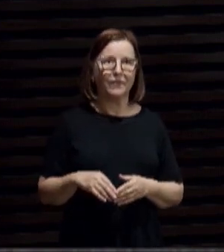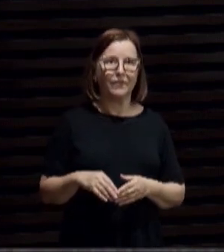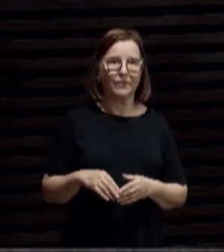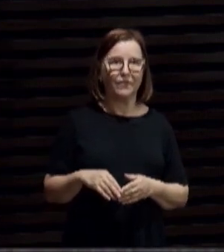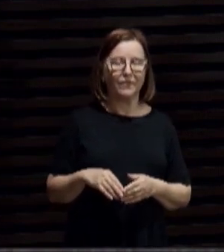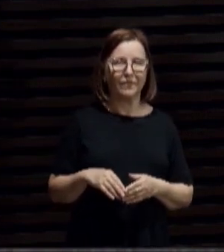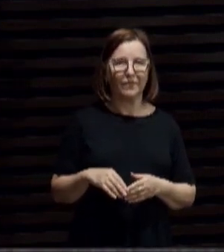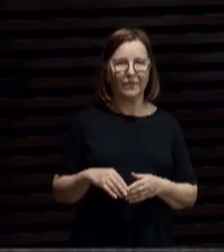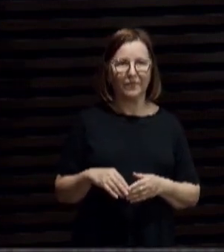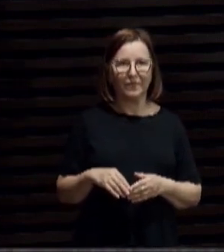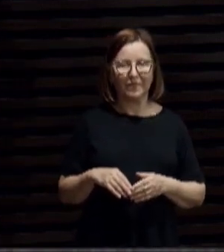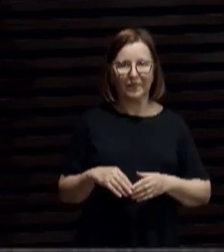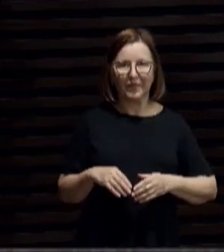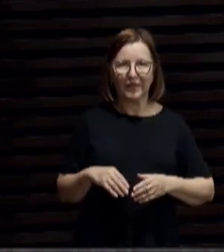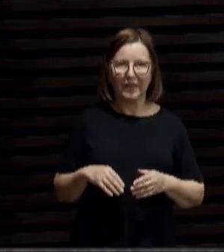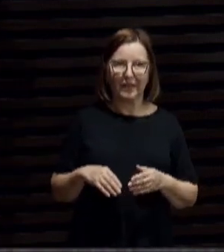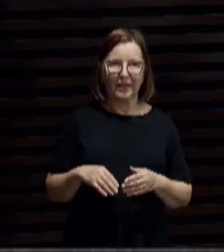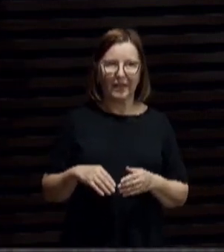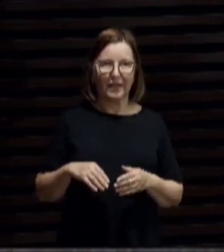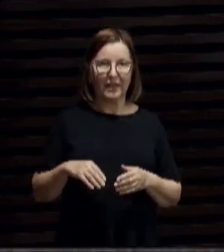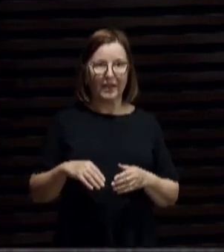da fenda geológica,